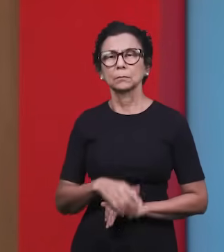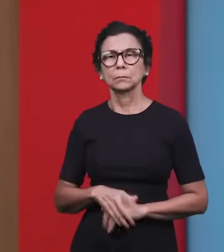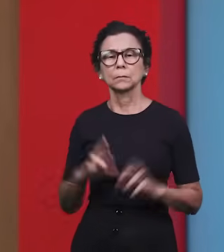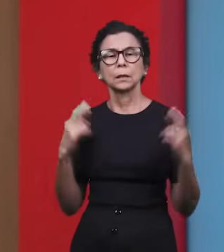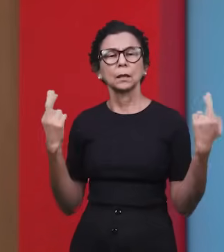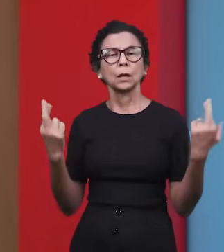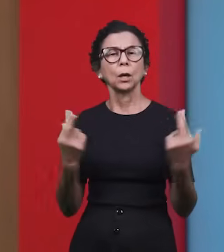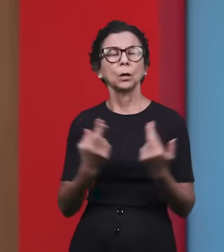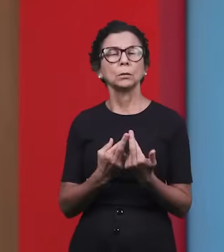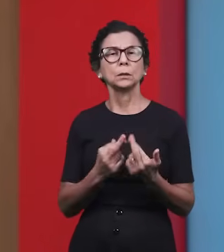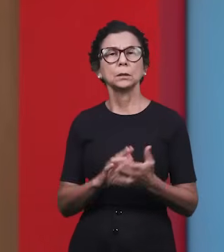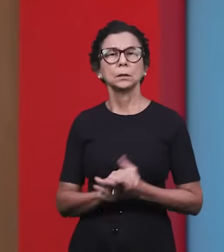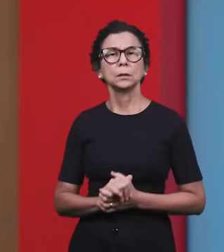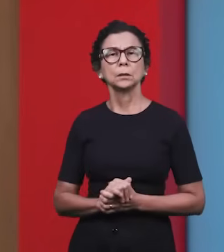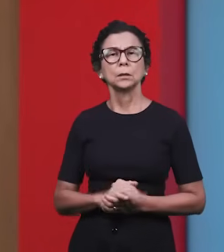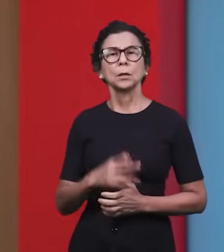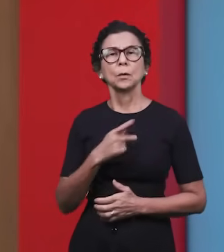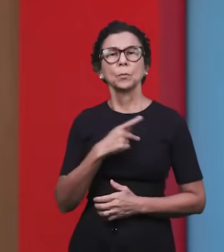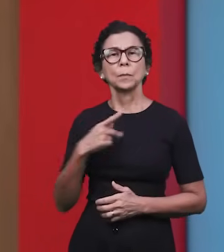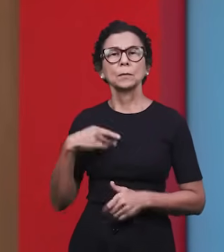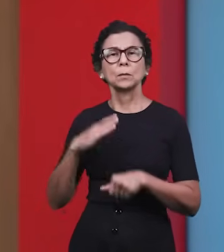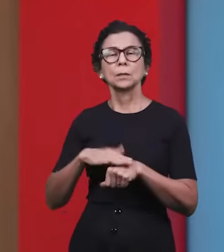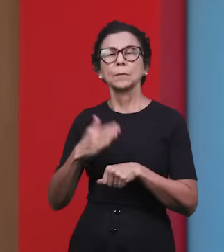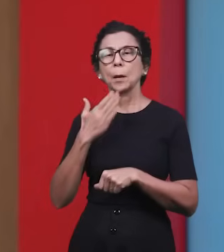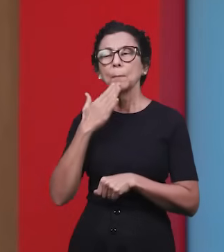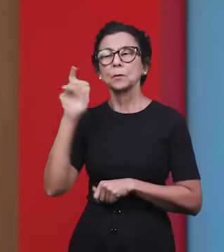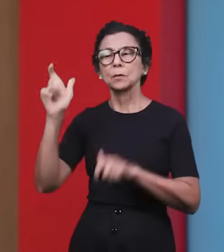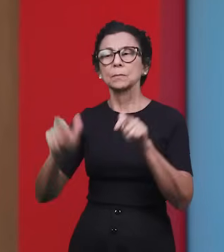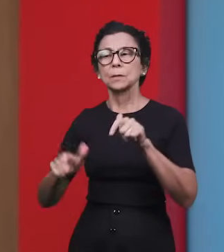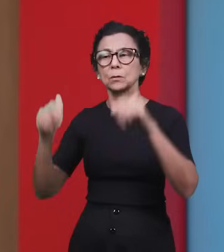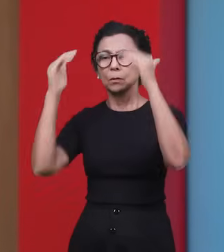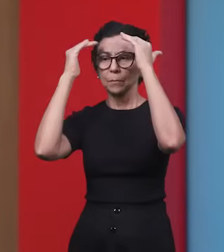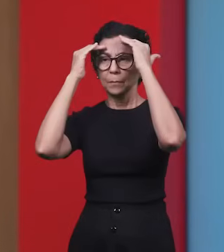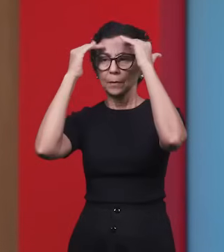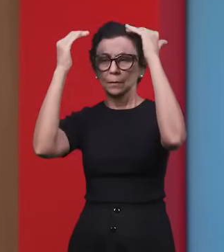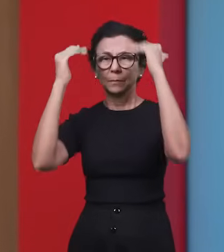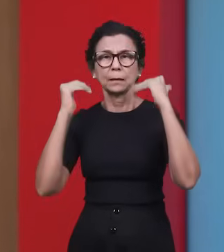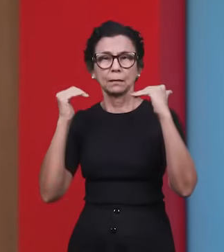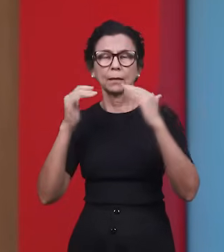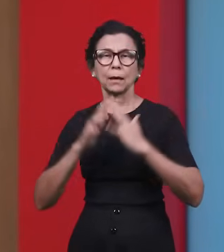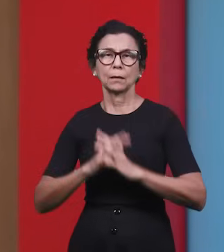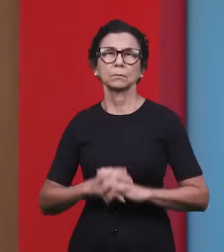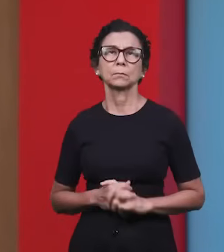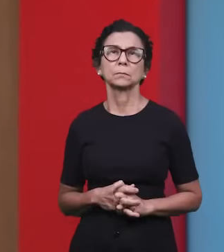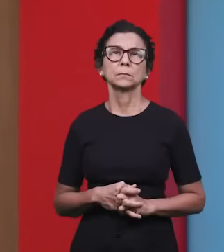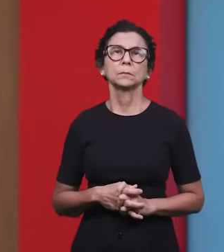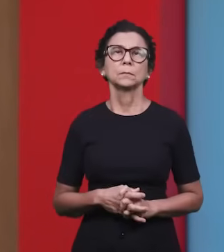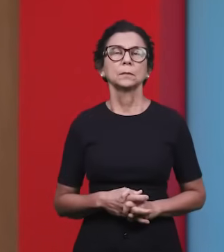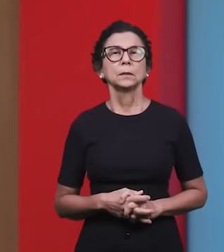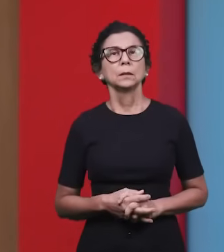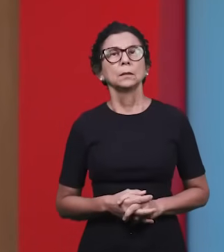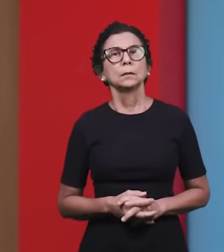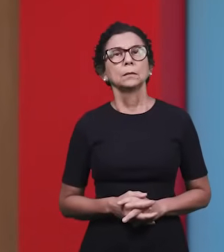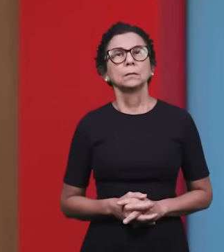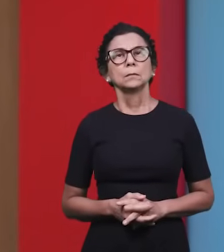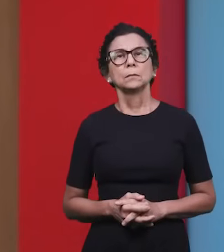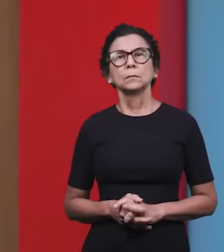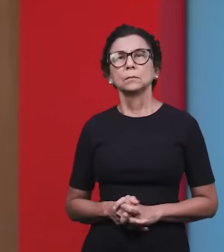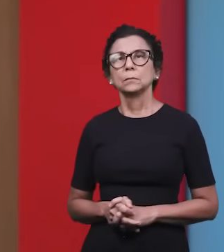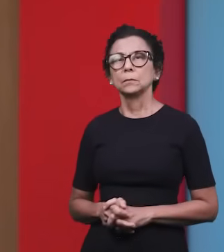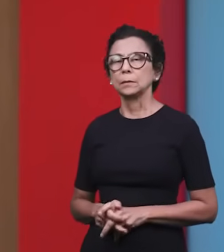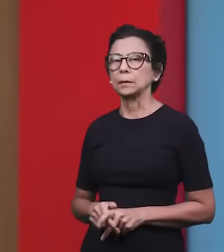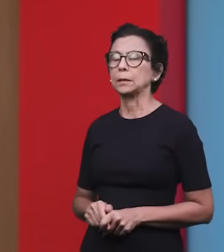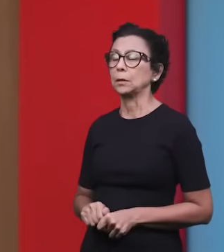pedir isso para você. Eu falei para ele, porque o respeito nosso com a igreja é quando nós oramos, o Senhor